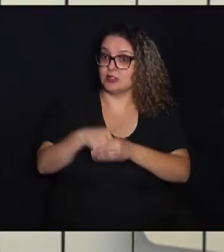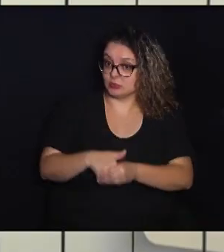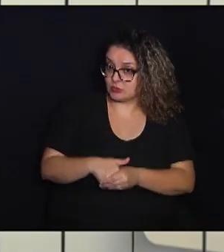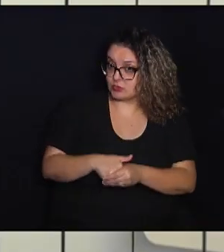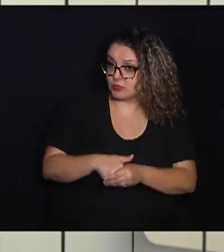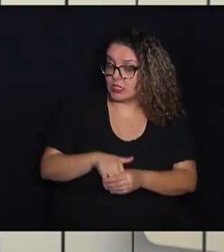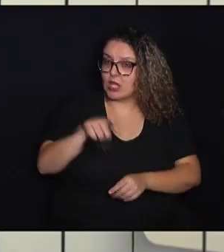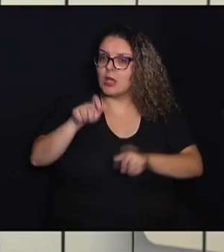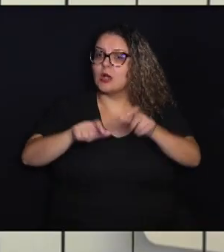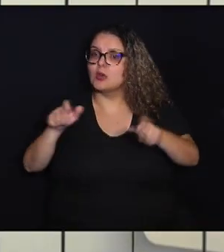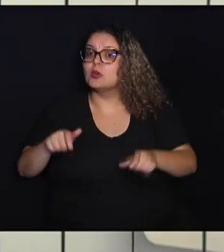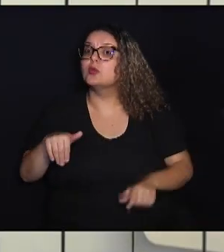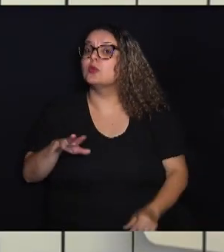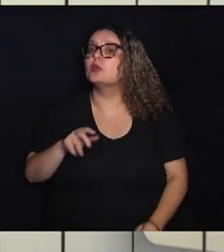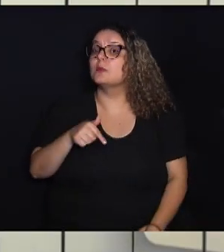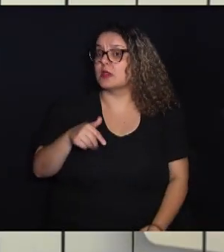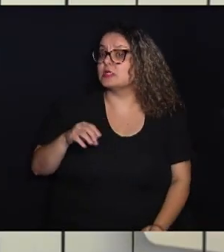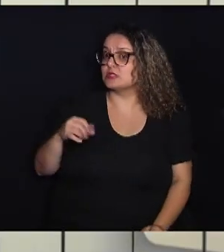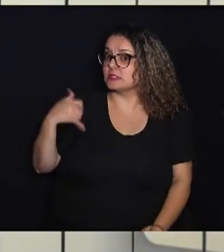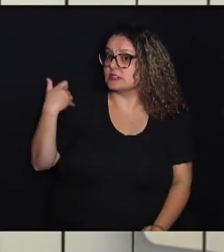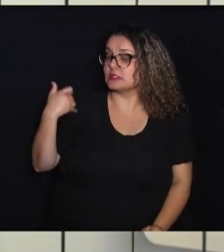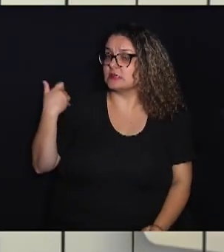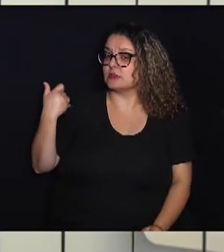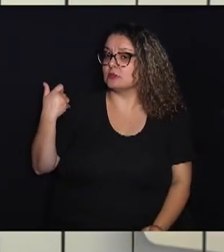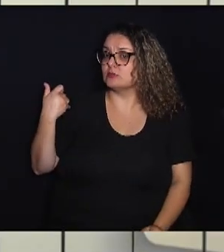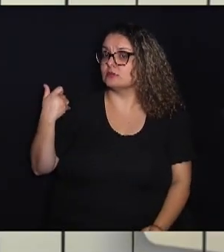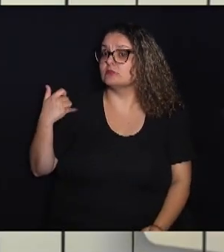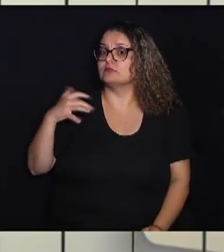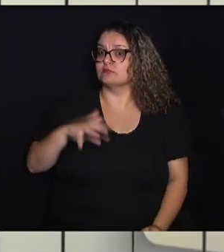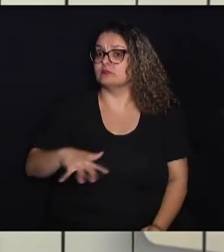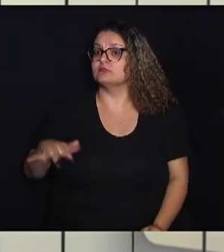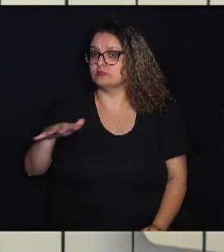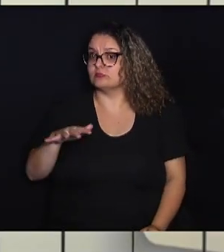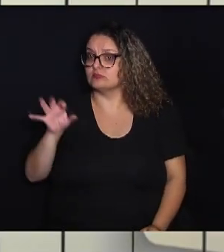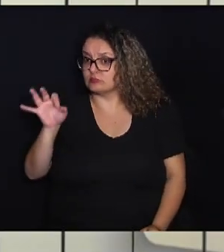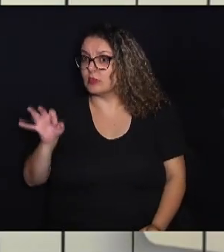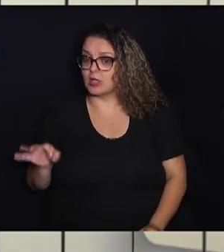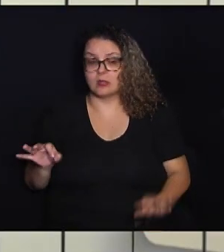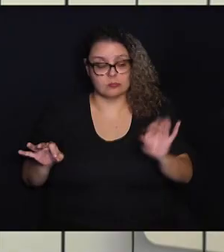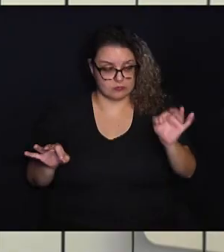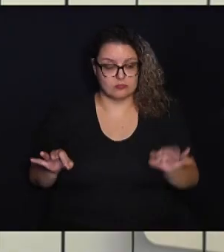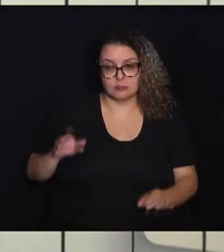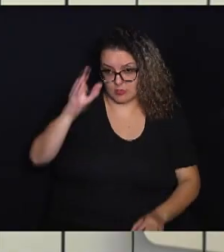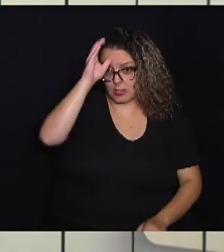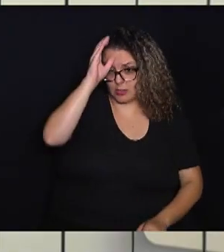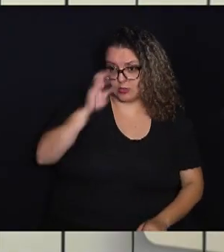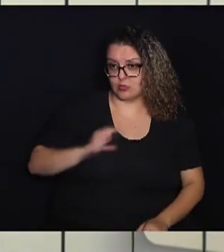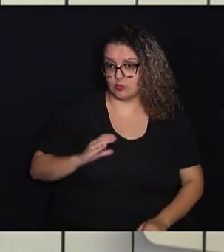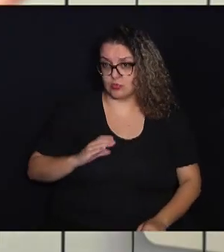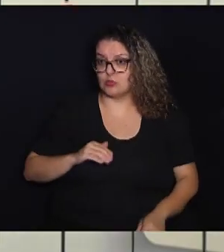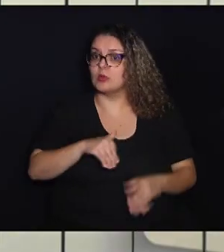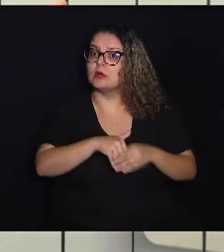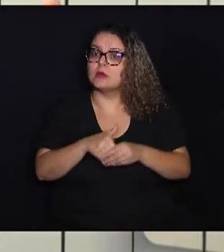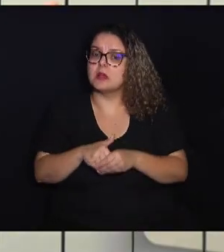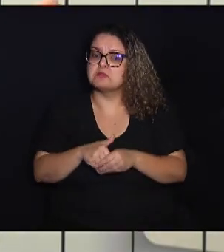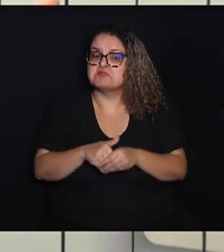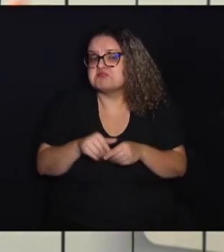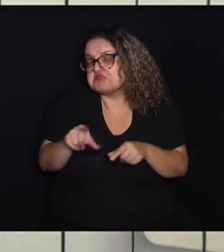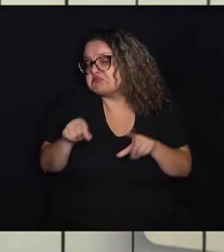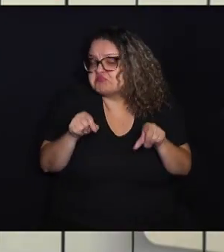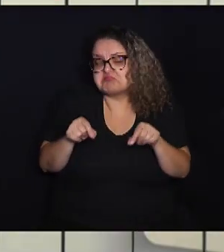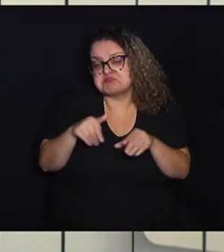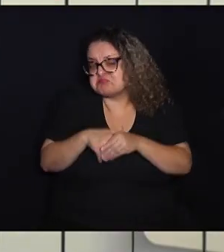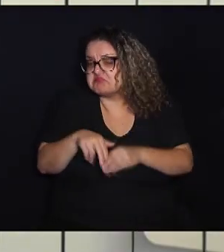As pessoas com mais de 70 anos estão na parcela de cidadãos cujo voto se torna facultativo,